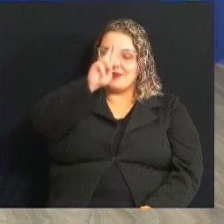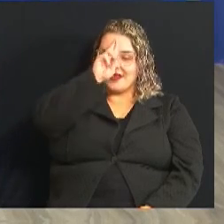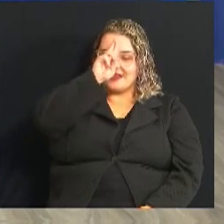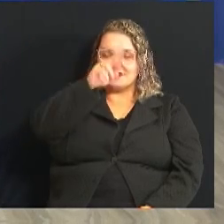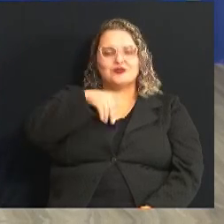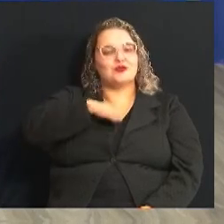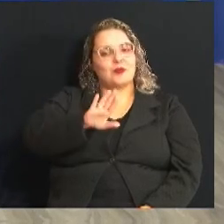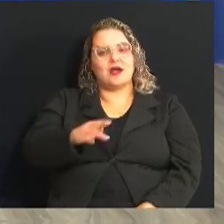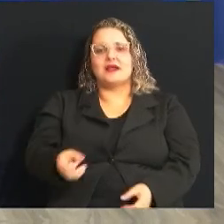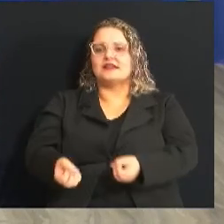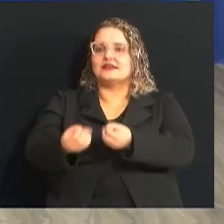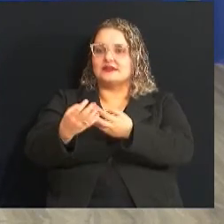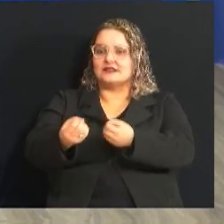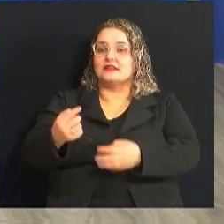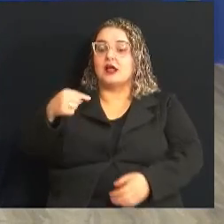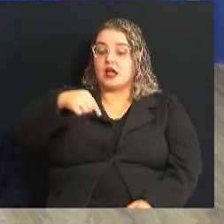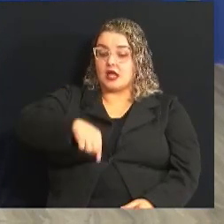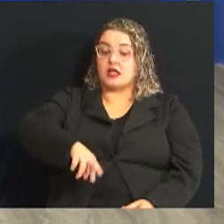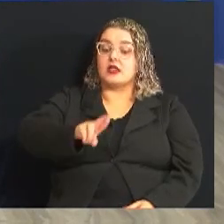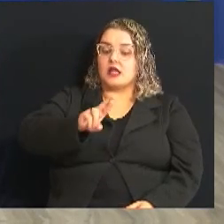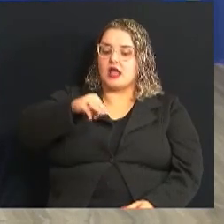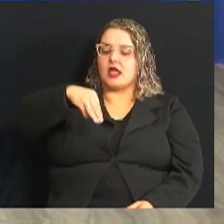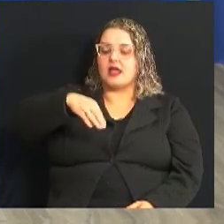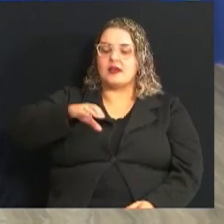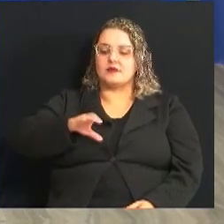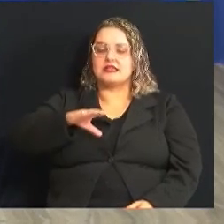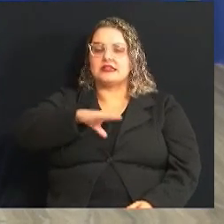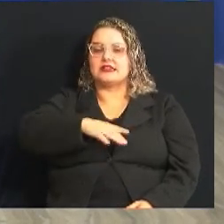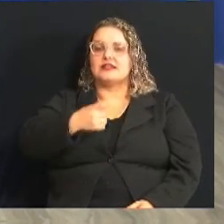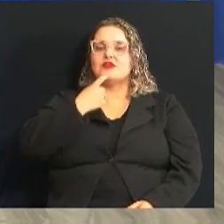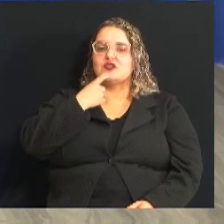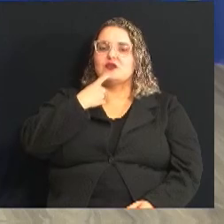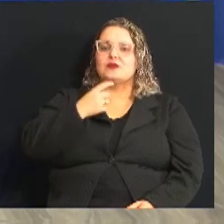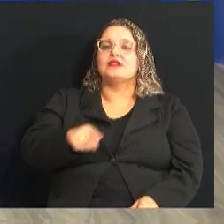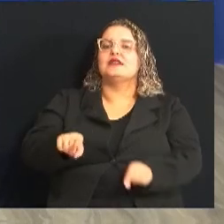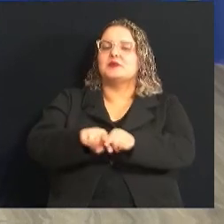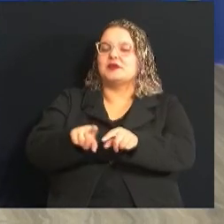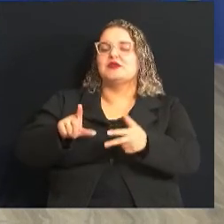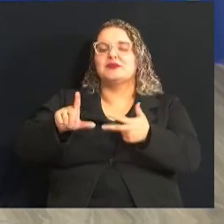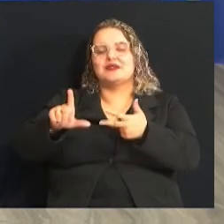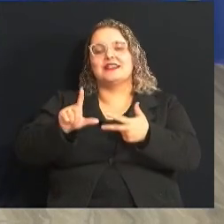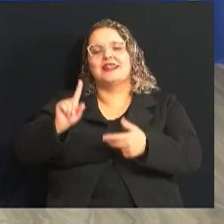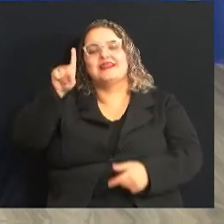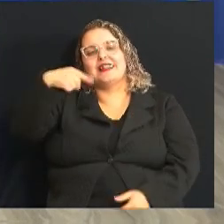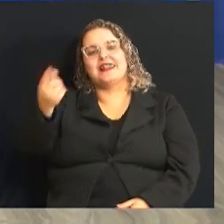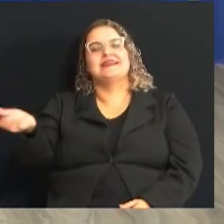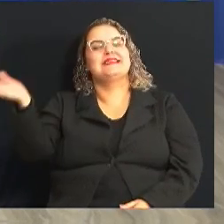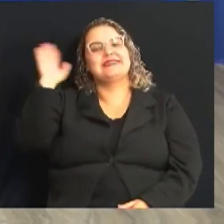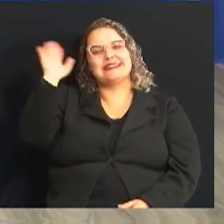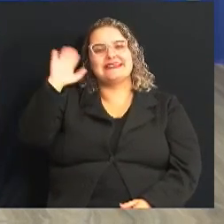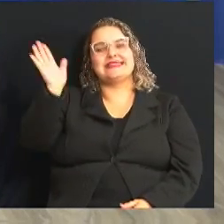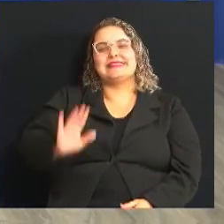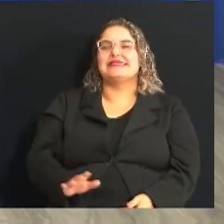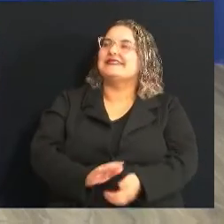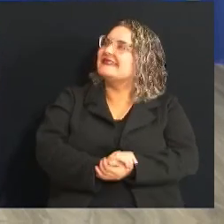muitas informações aqui da Metrópole de Campinas e, claro, do Legislativo. Até lá. Tchau, tchau.